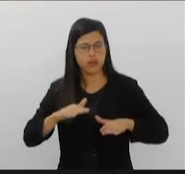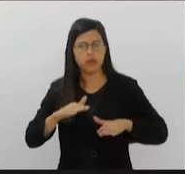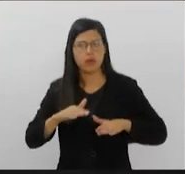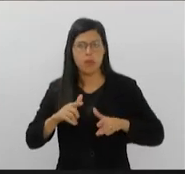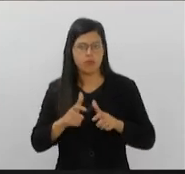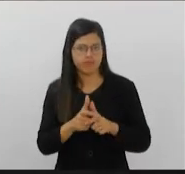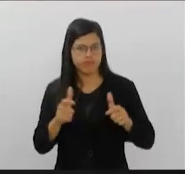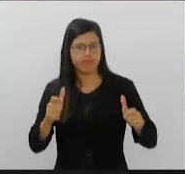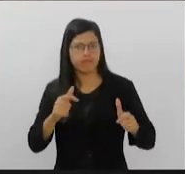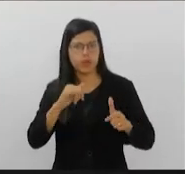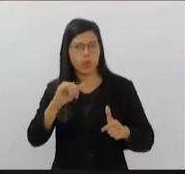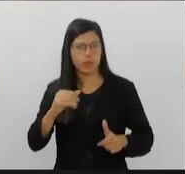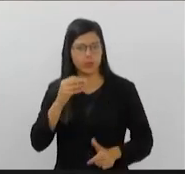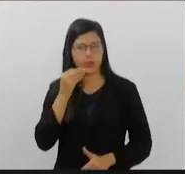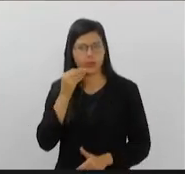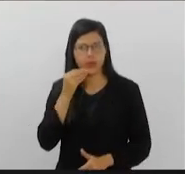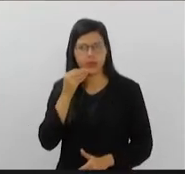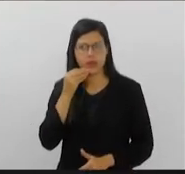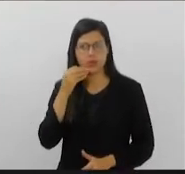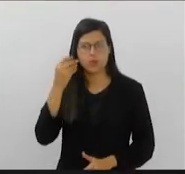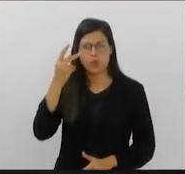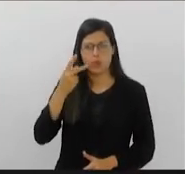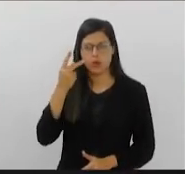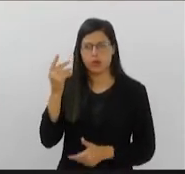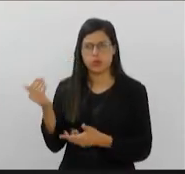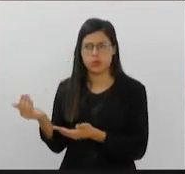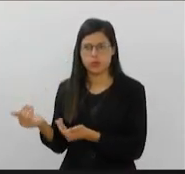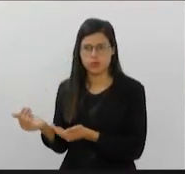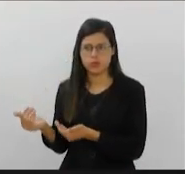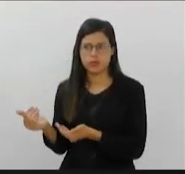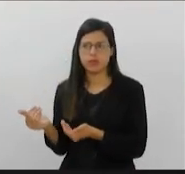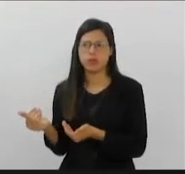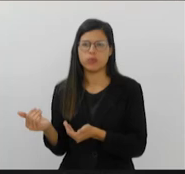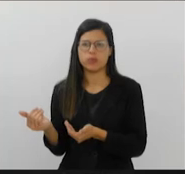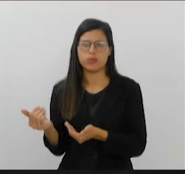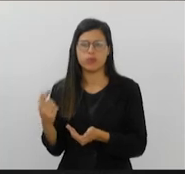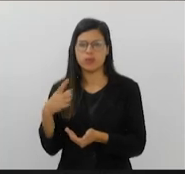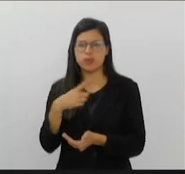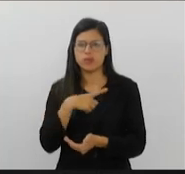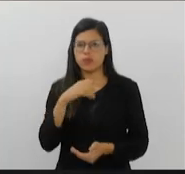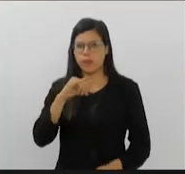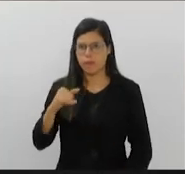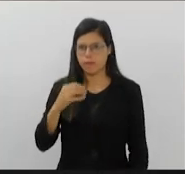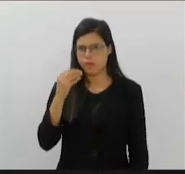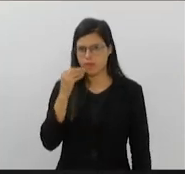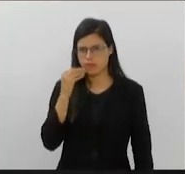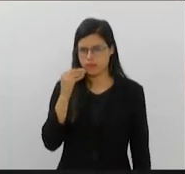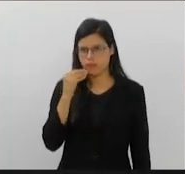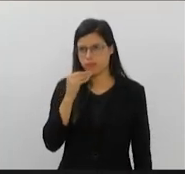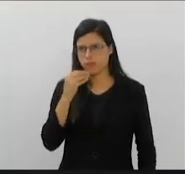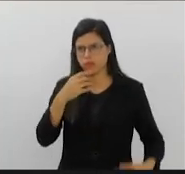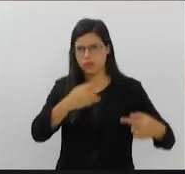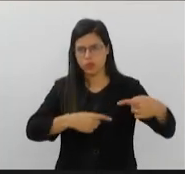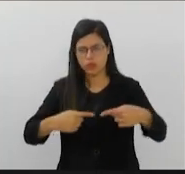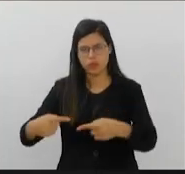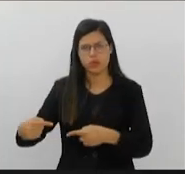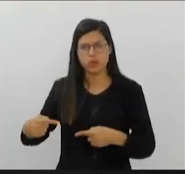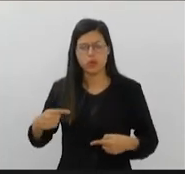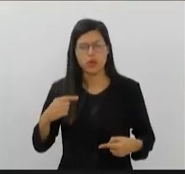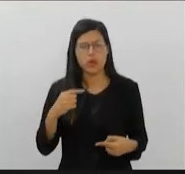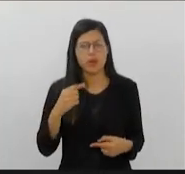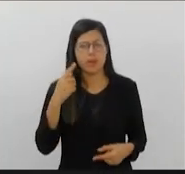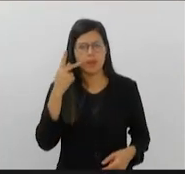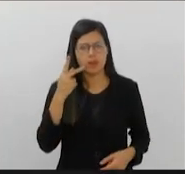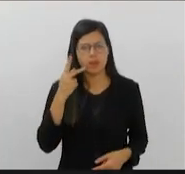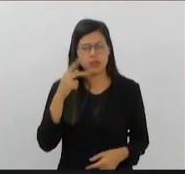oportunidades que a gente tem em políticas de juventude. A gente tem aqui a oportunidade de discutir políticas na área da